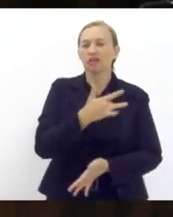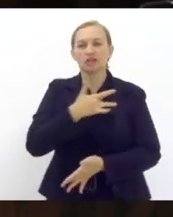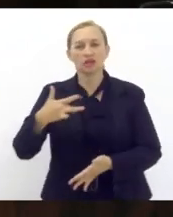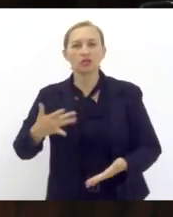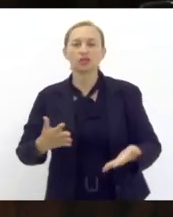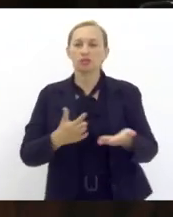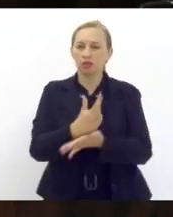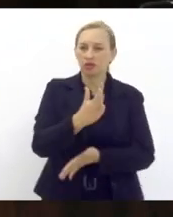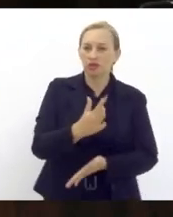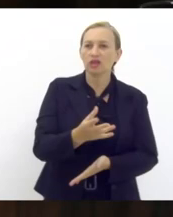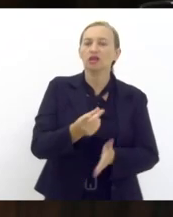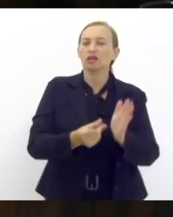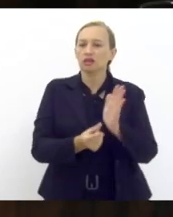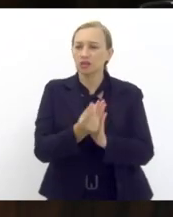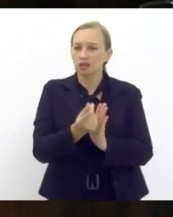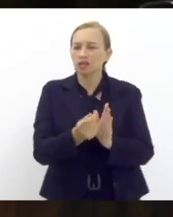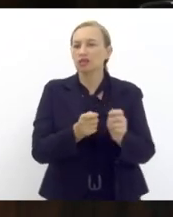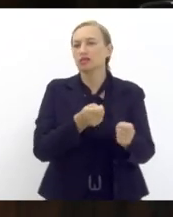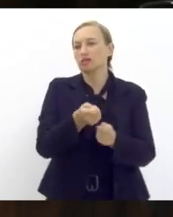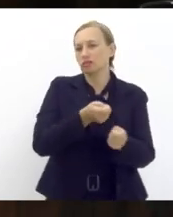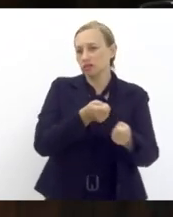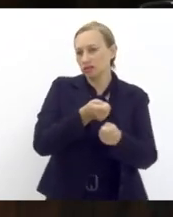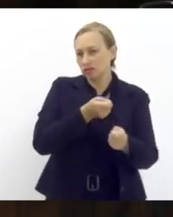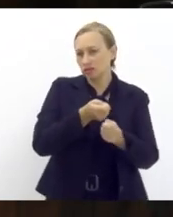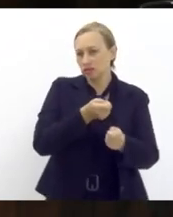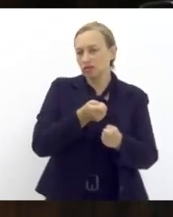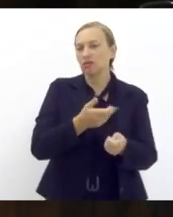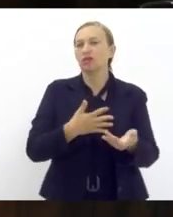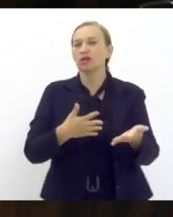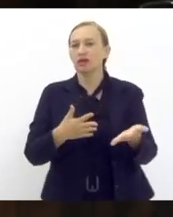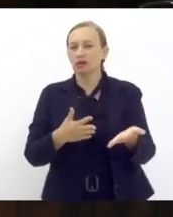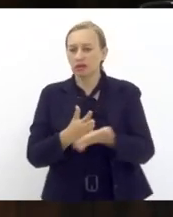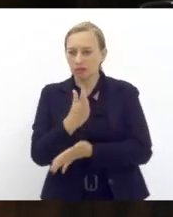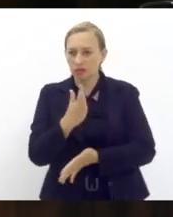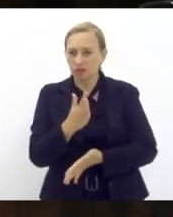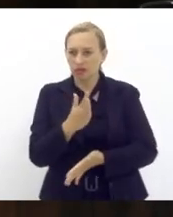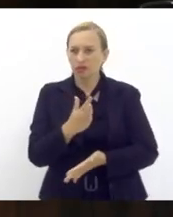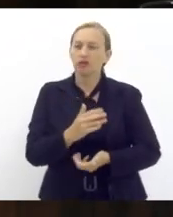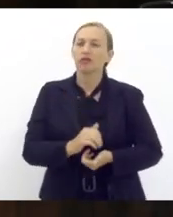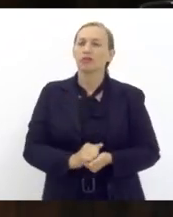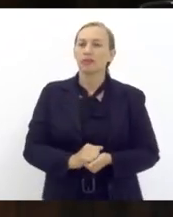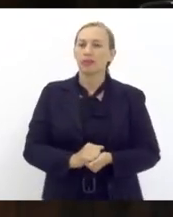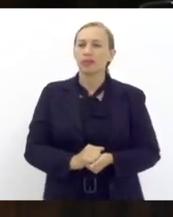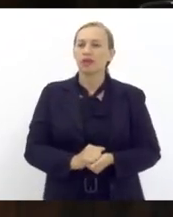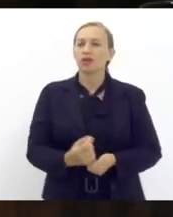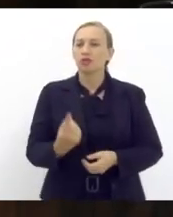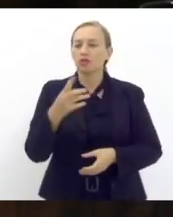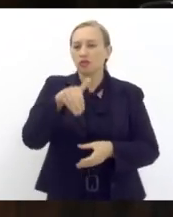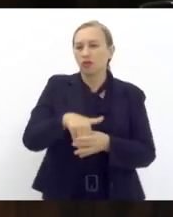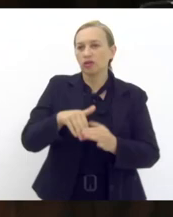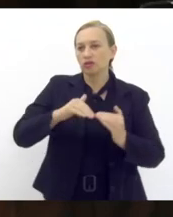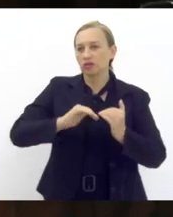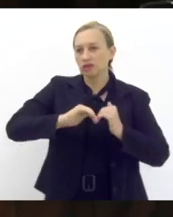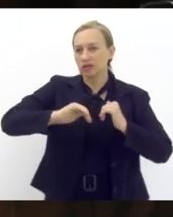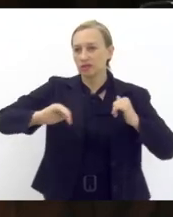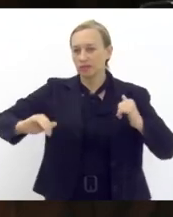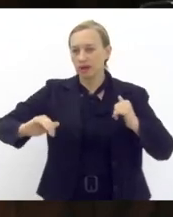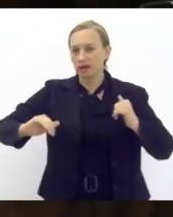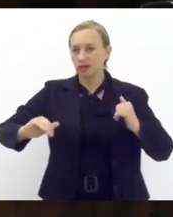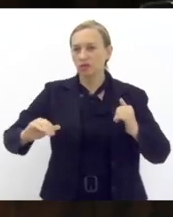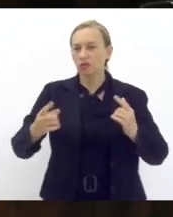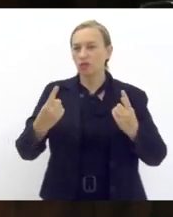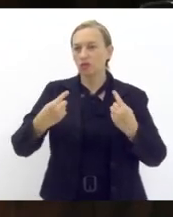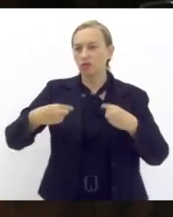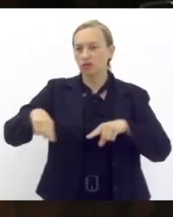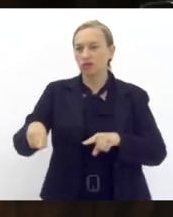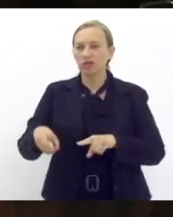favorável. De orçamento, finanças, fiscalização financeira e controle, favorável. Com voto em separado, contrário,